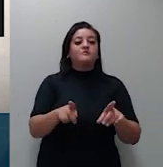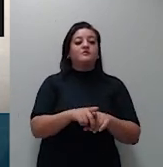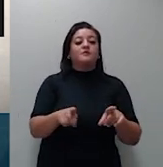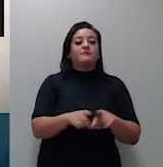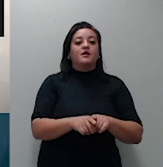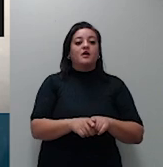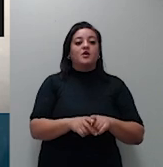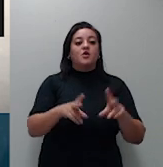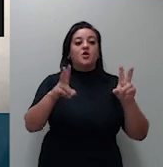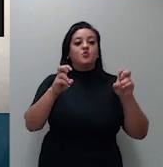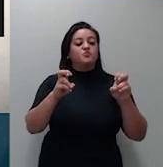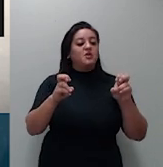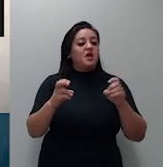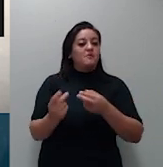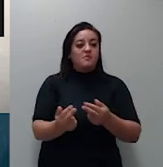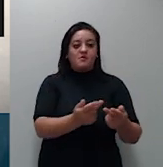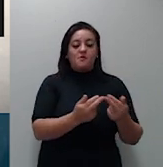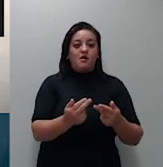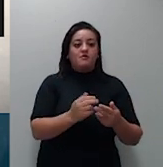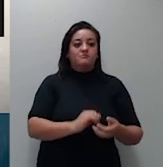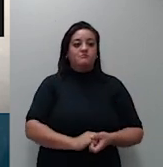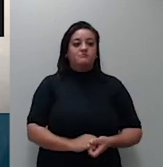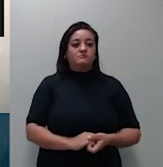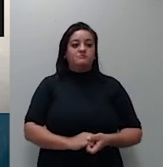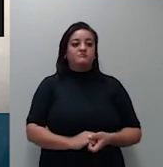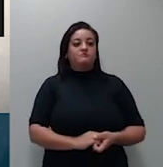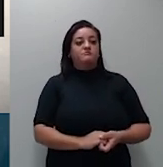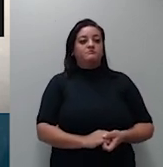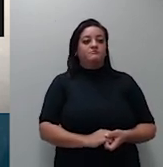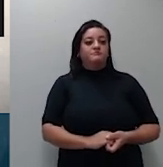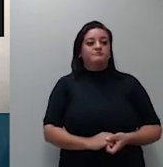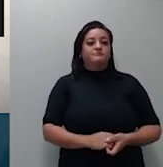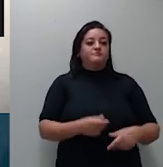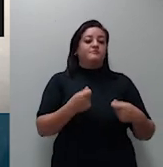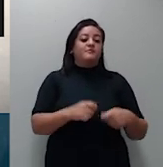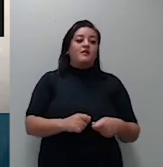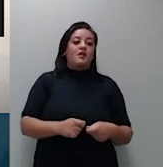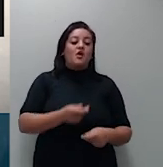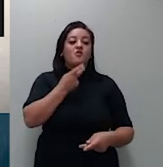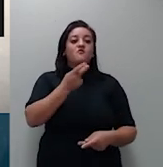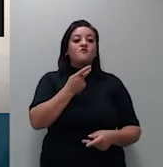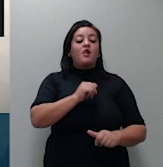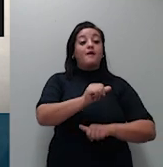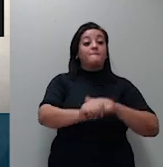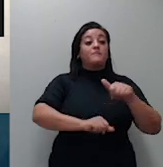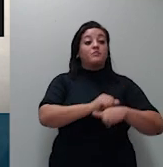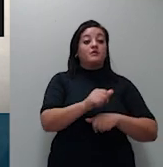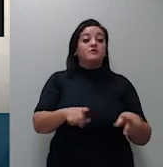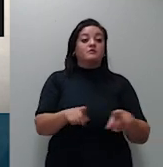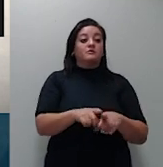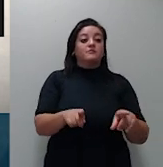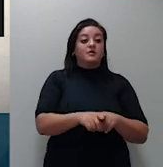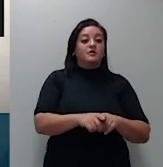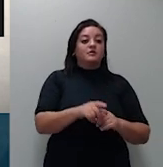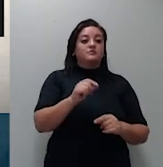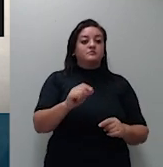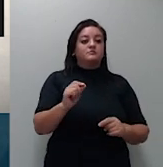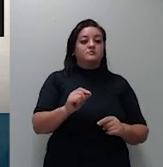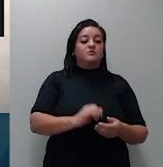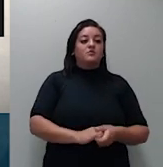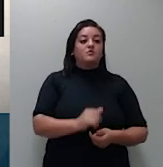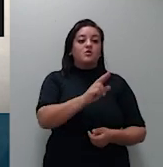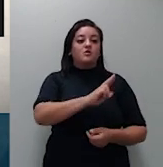temática possível o alegado alteração do sobrenome do